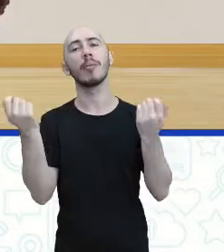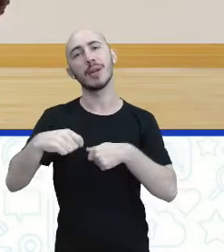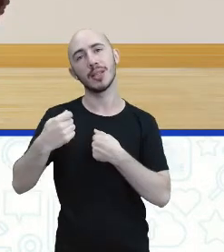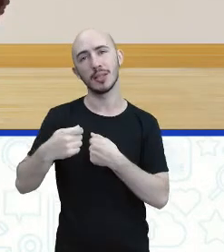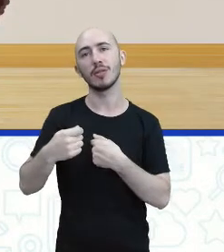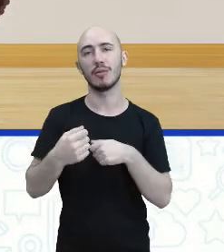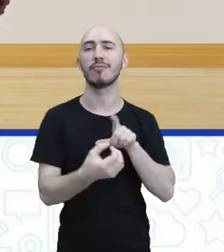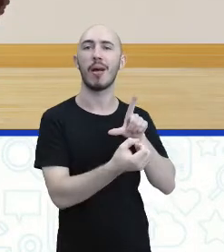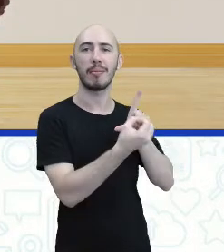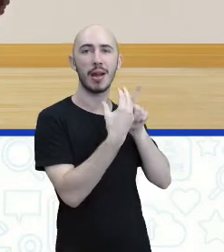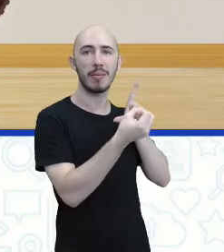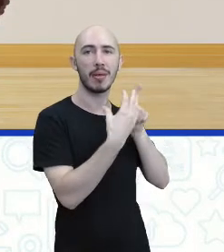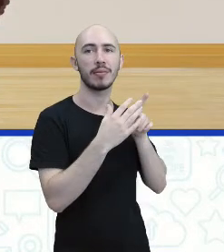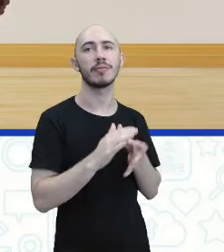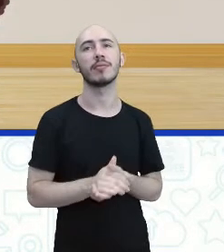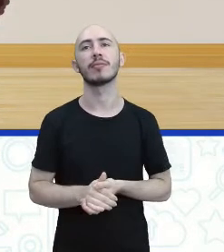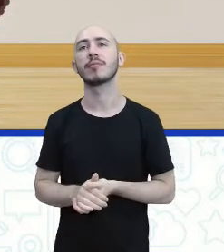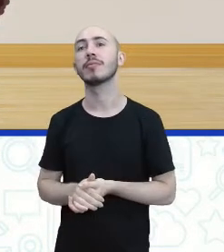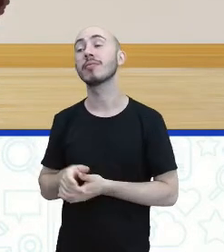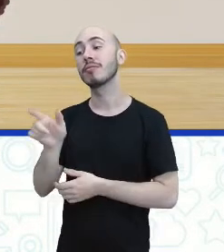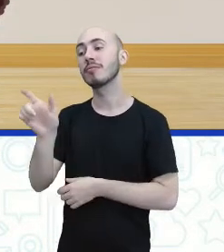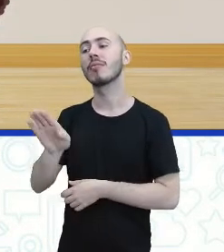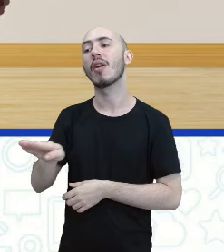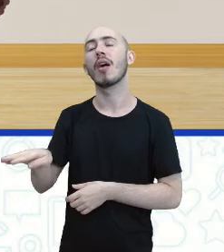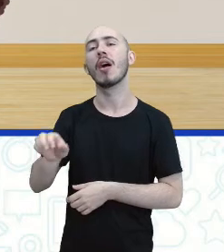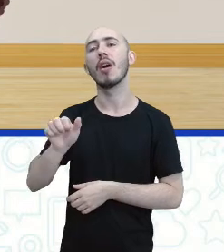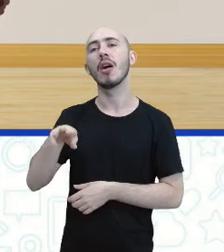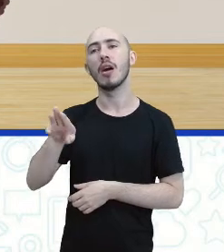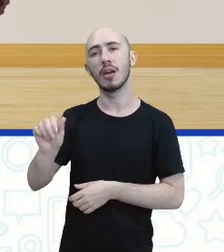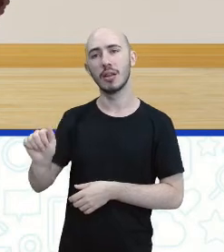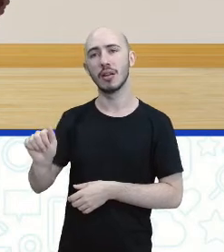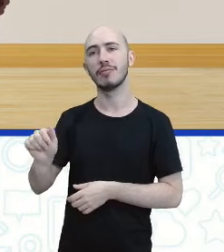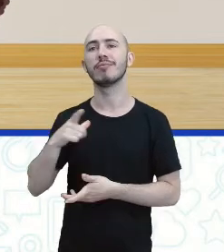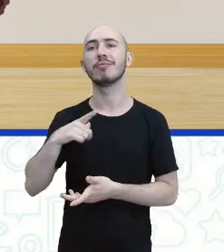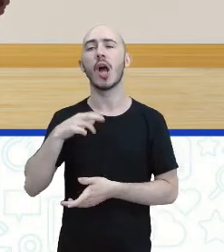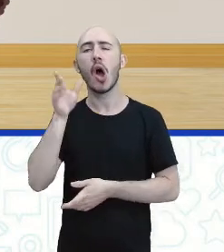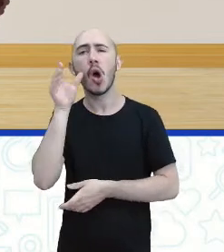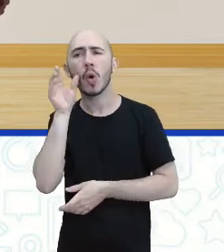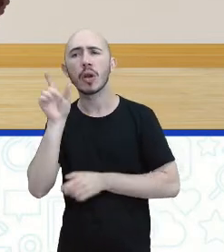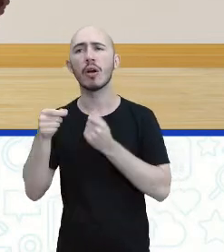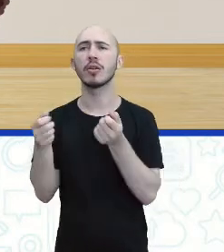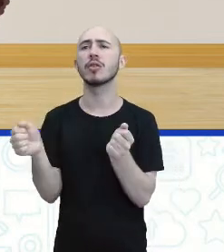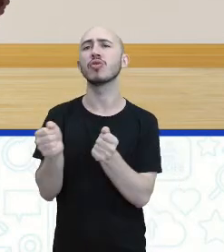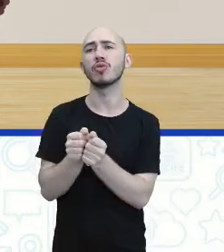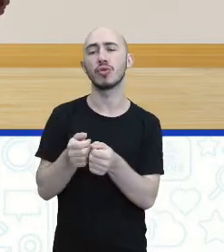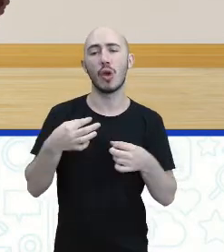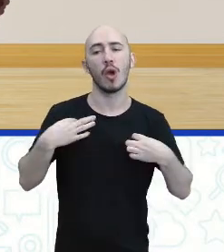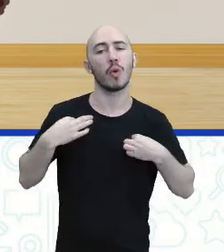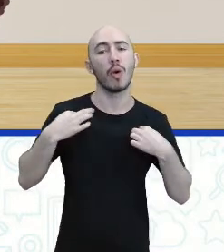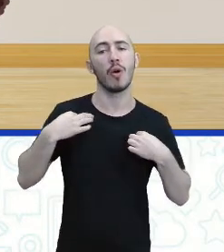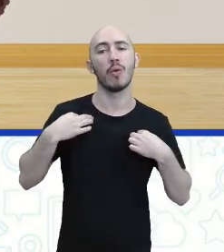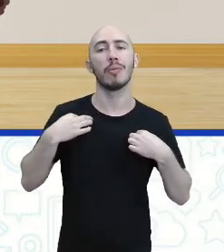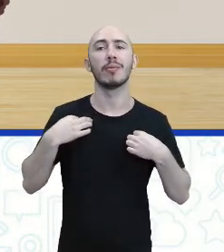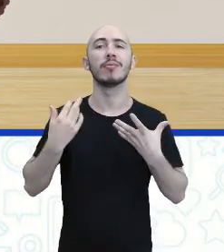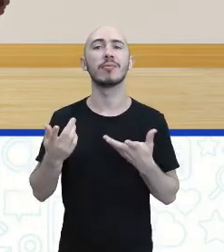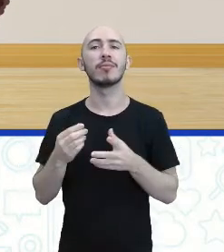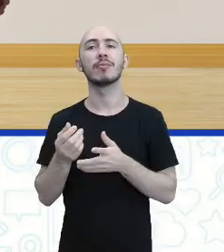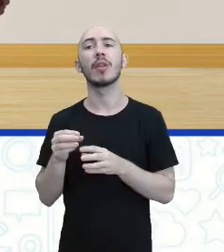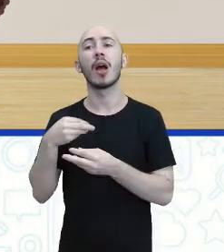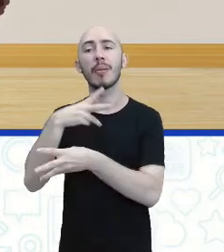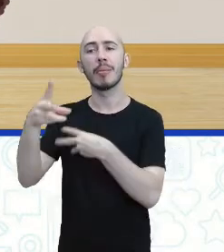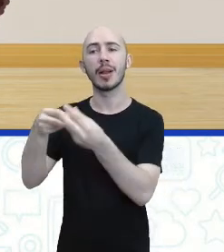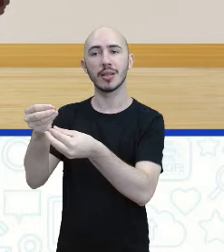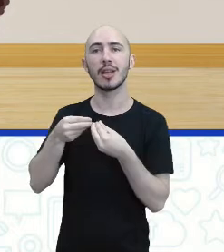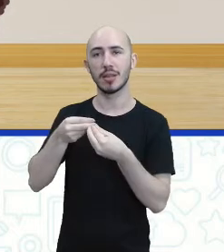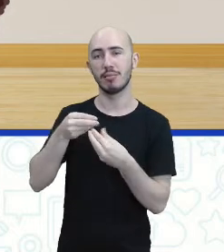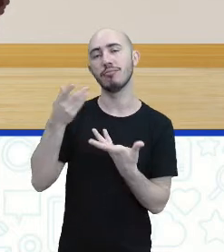tutorial. Ana, curiosa sobre um papel que viera junto à fantasia que ganhara de seu tio, abriu